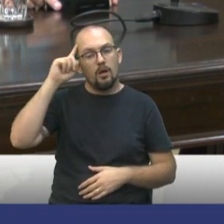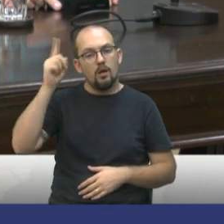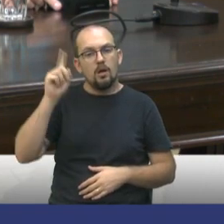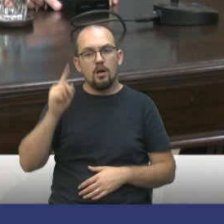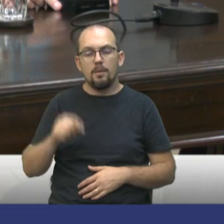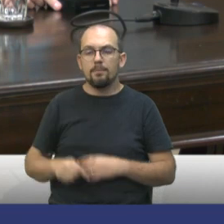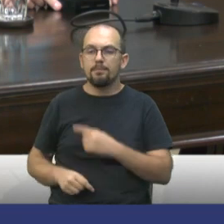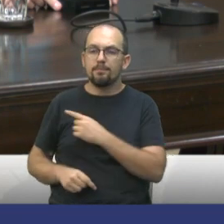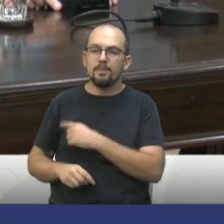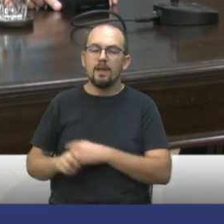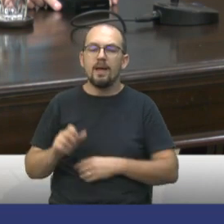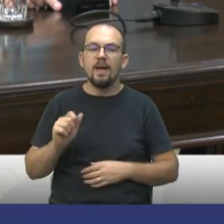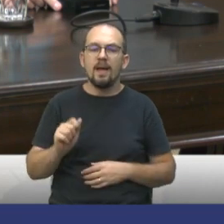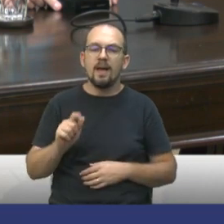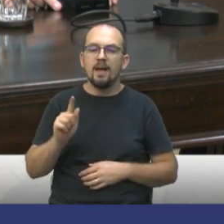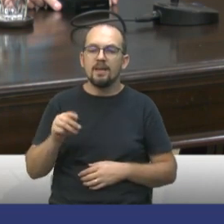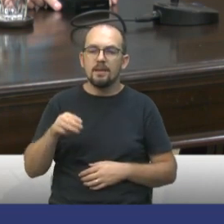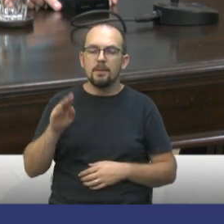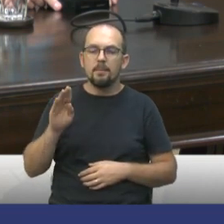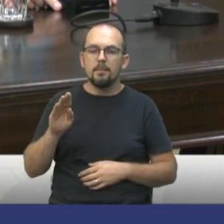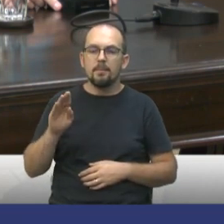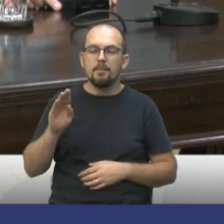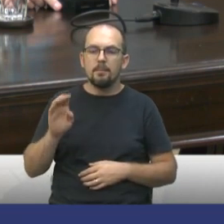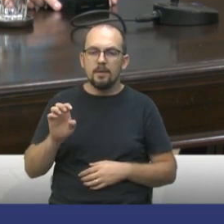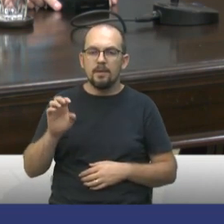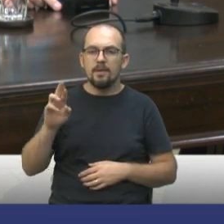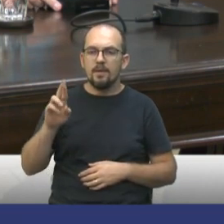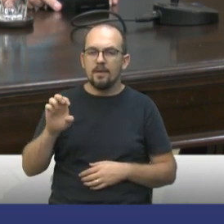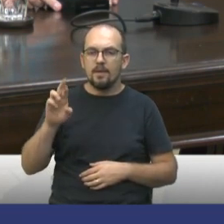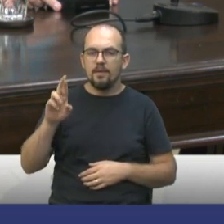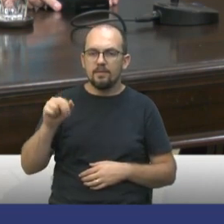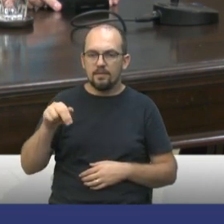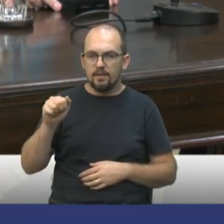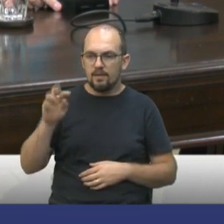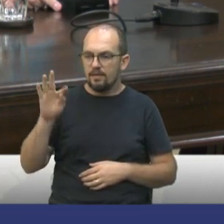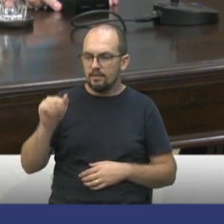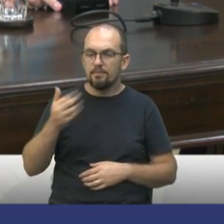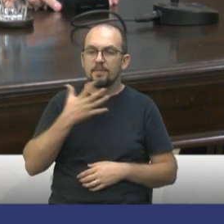a Agme Renata, seus filhos,